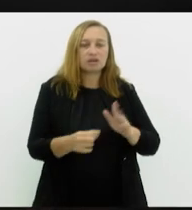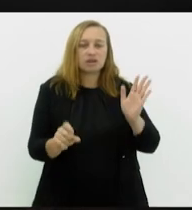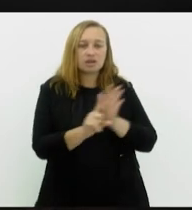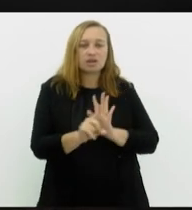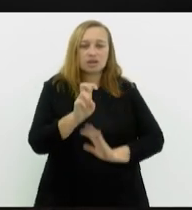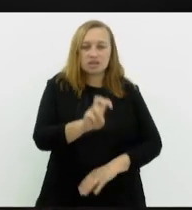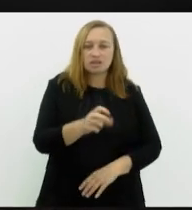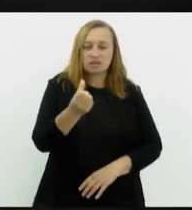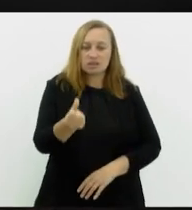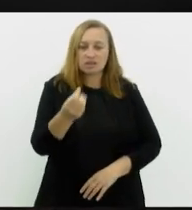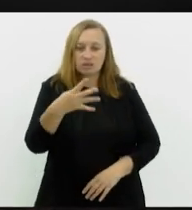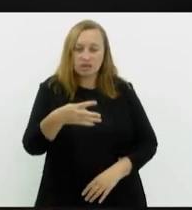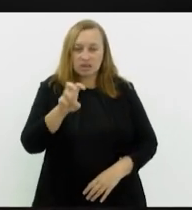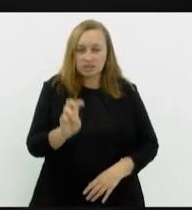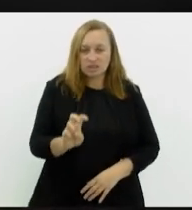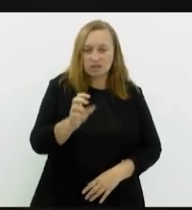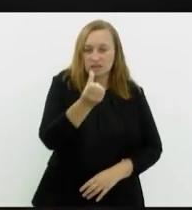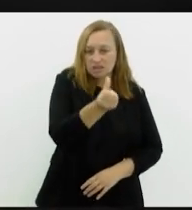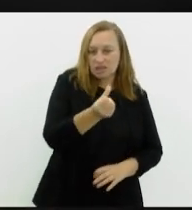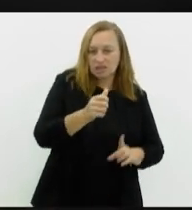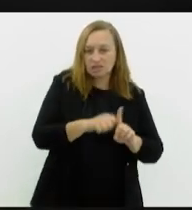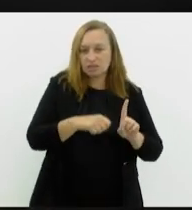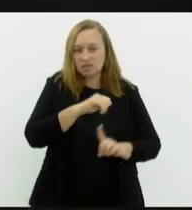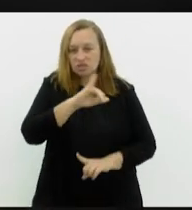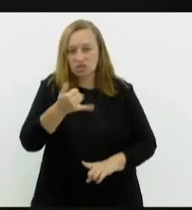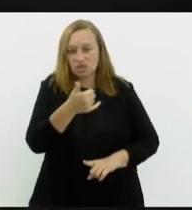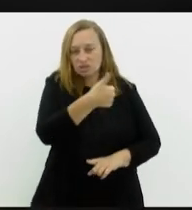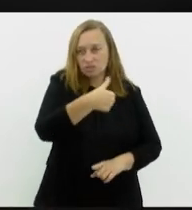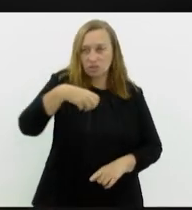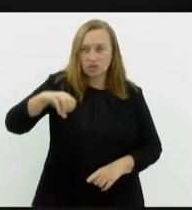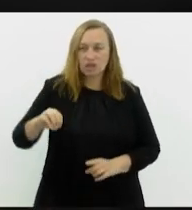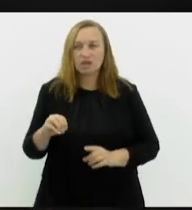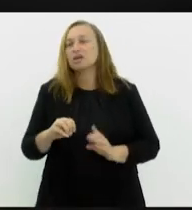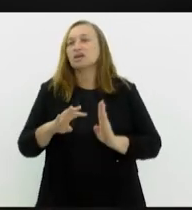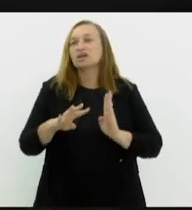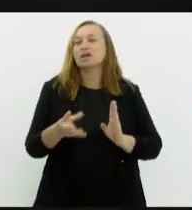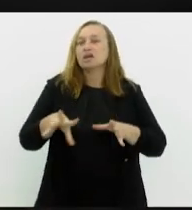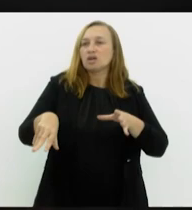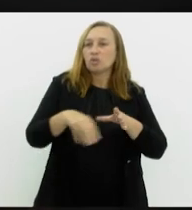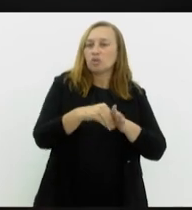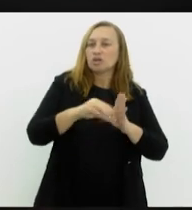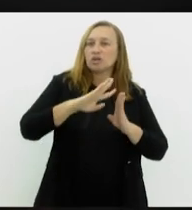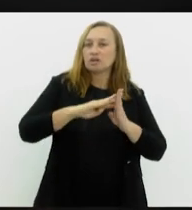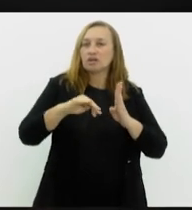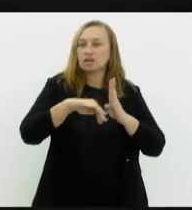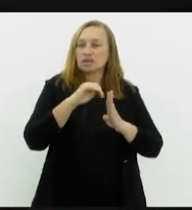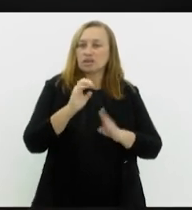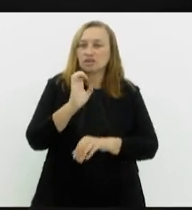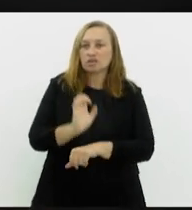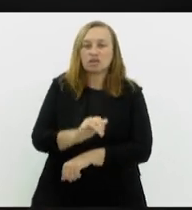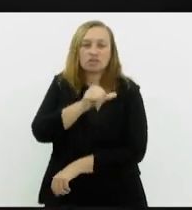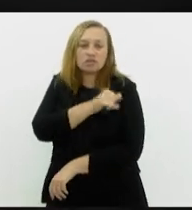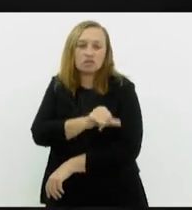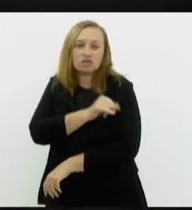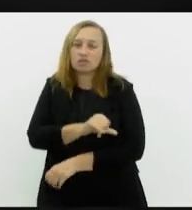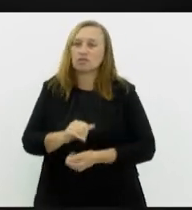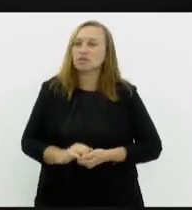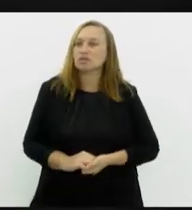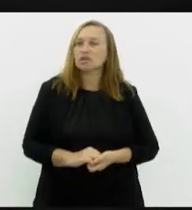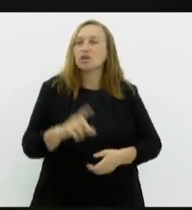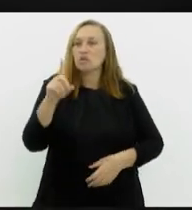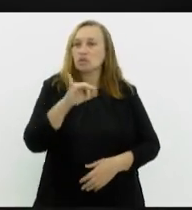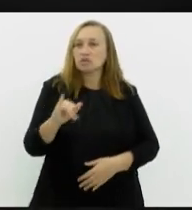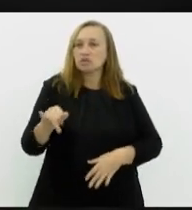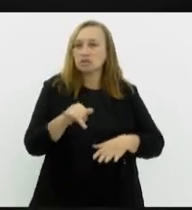número 5.645, de 6 de janeiro de 2010, incluindo no calendário oficial do Estado do Rio de Janeiro o Dia